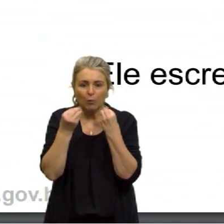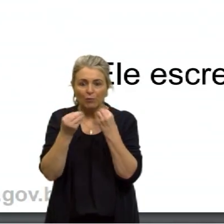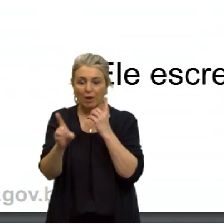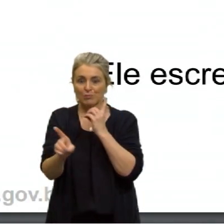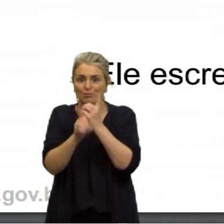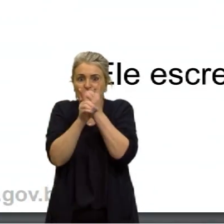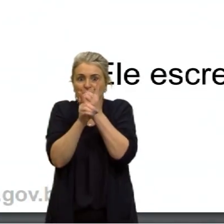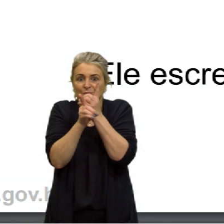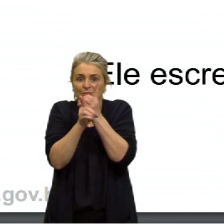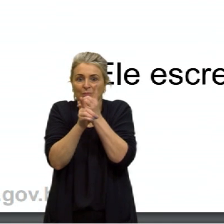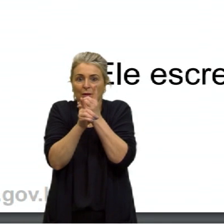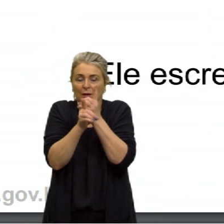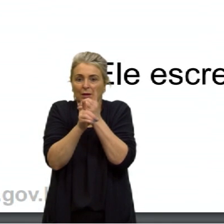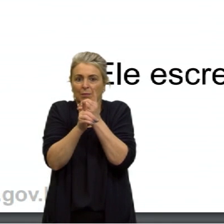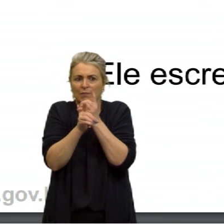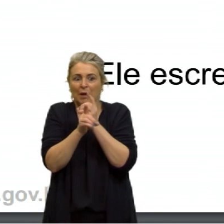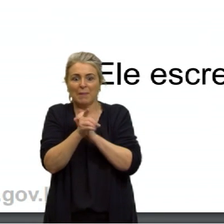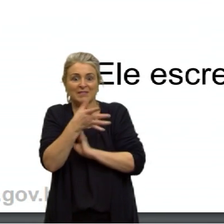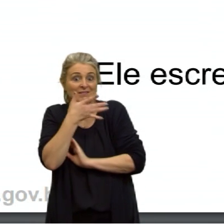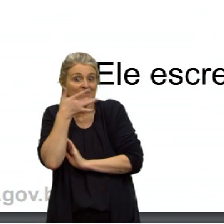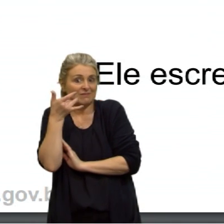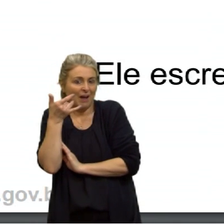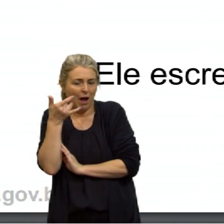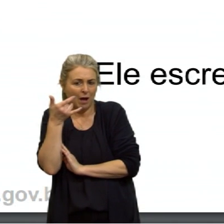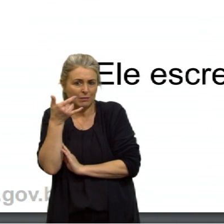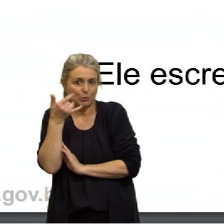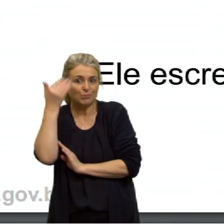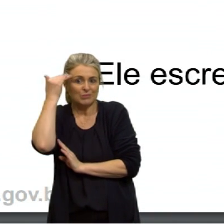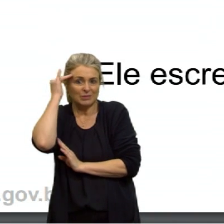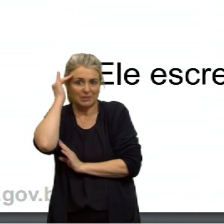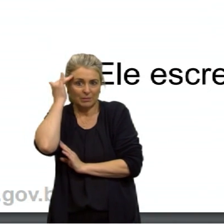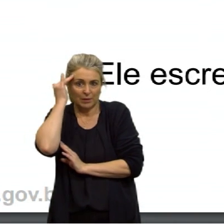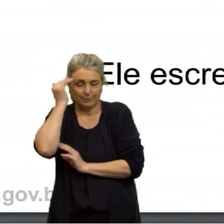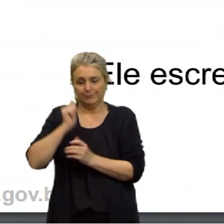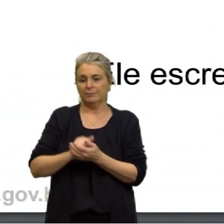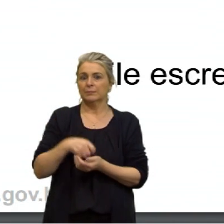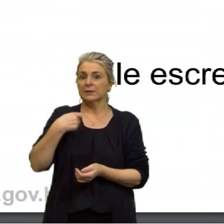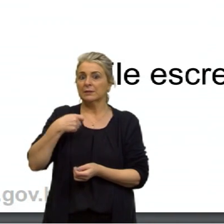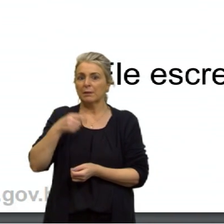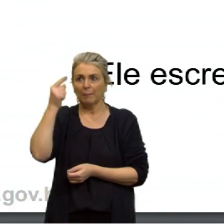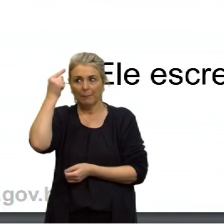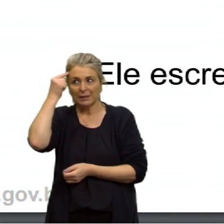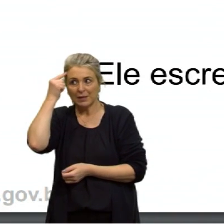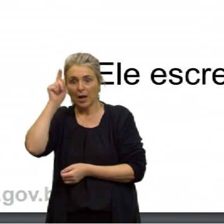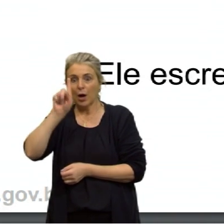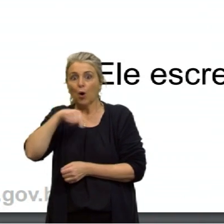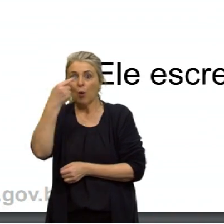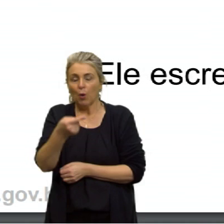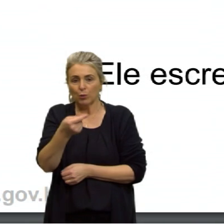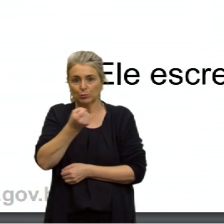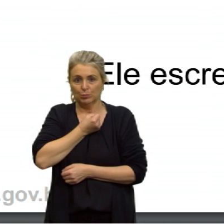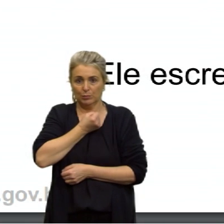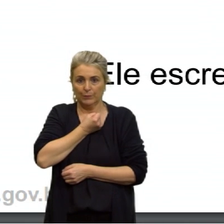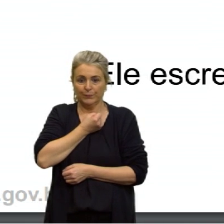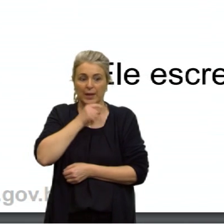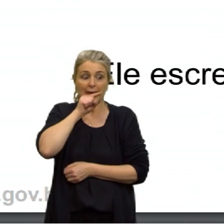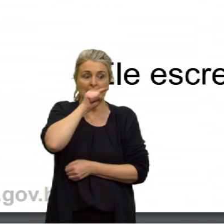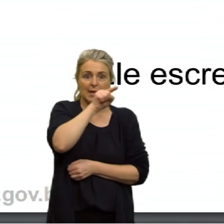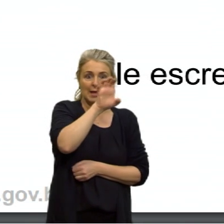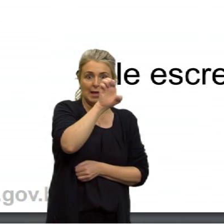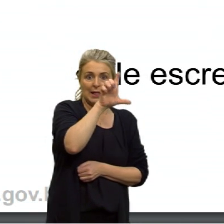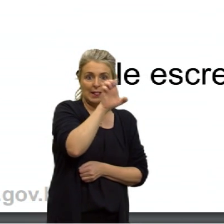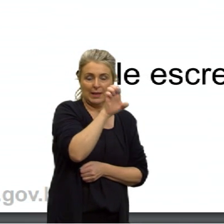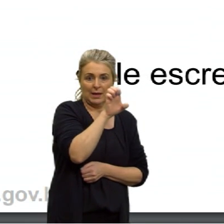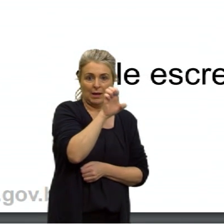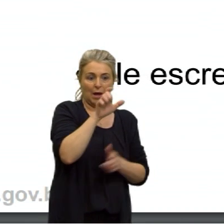como é que vai ficar fácil para gente distinguir é só vocês perguntarem outros numerais ele abriu o jornal e começou